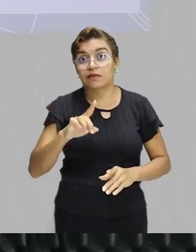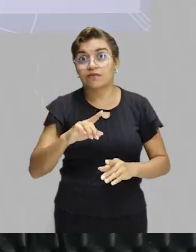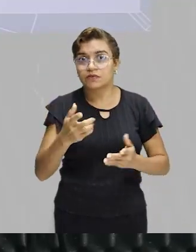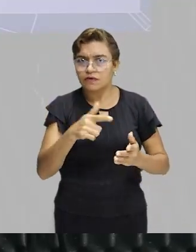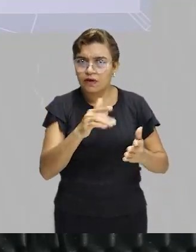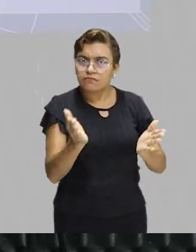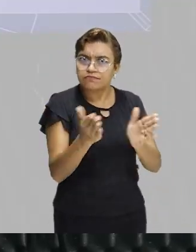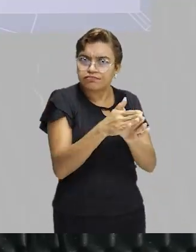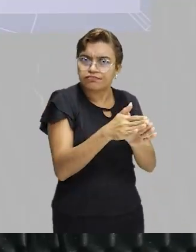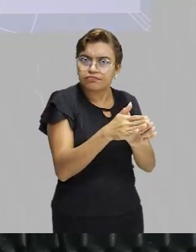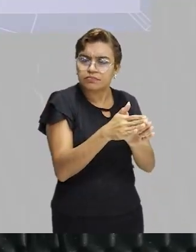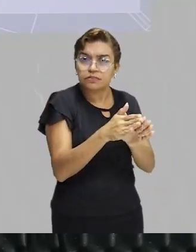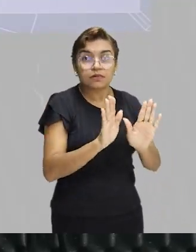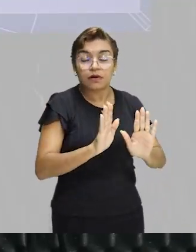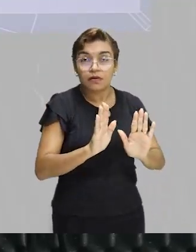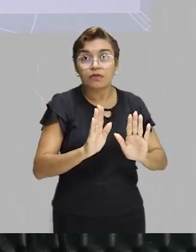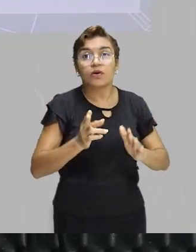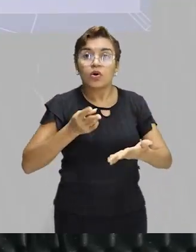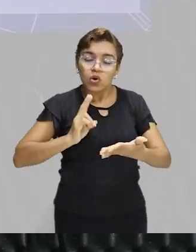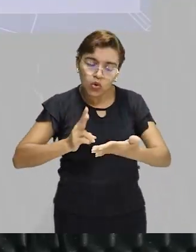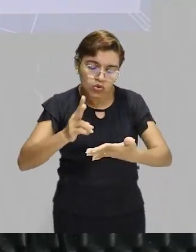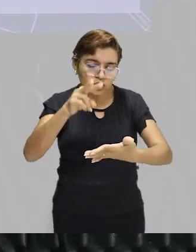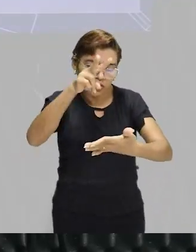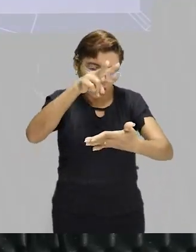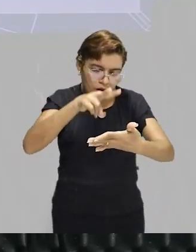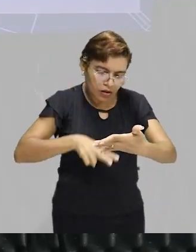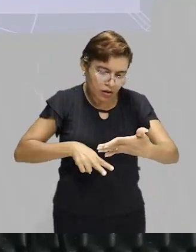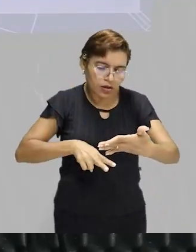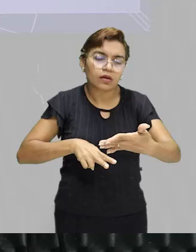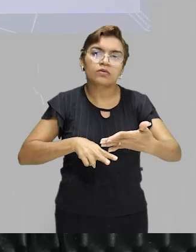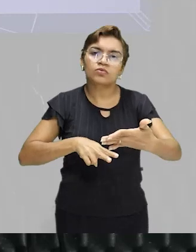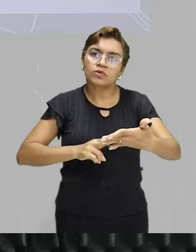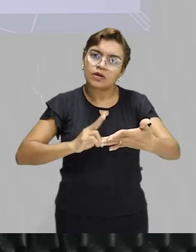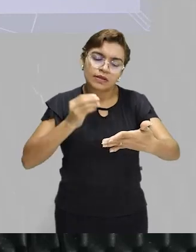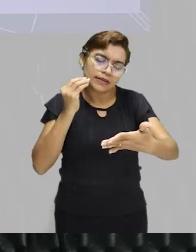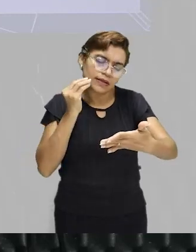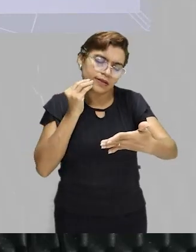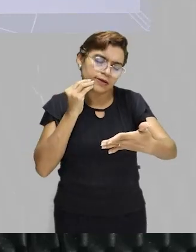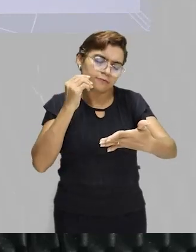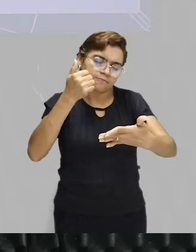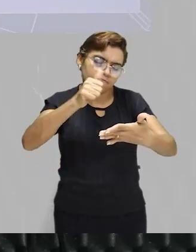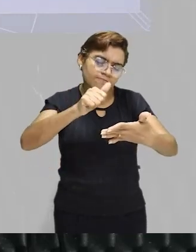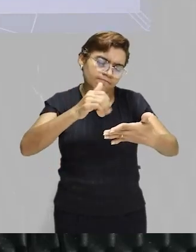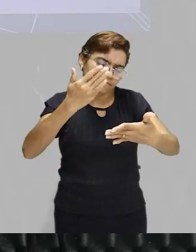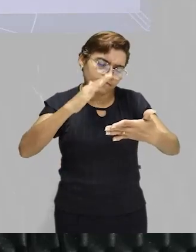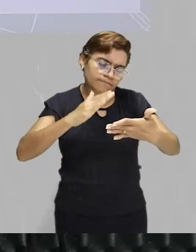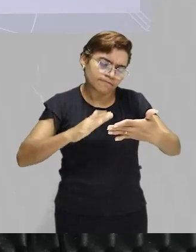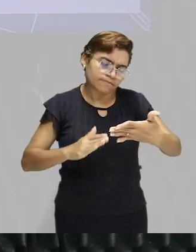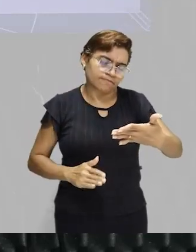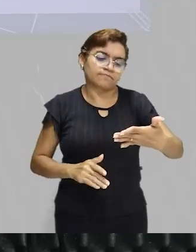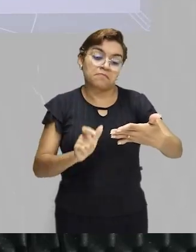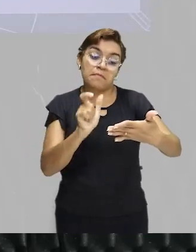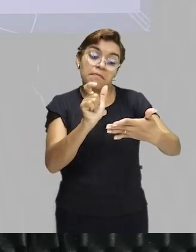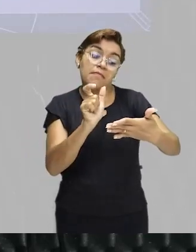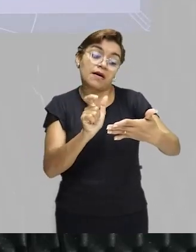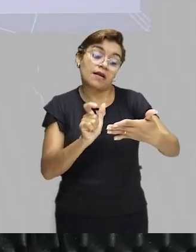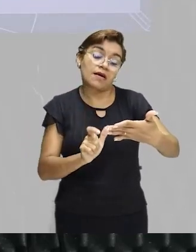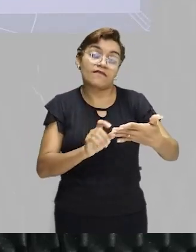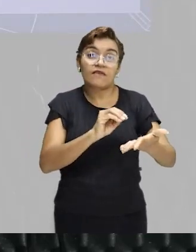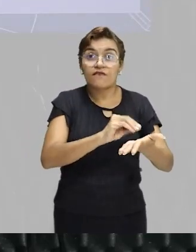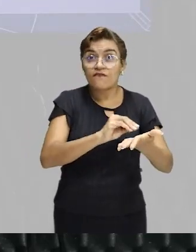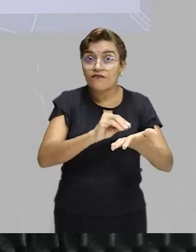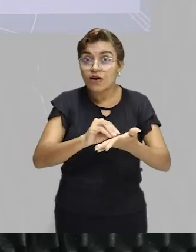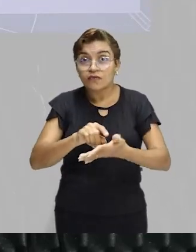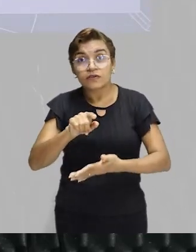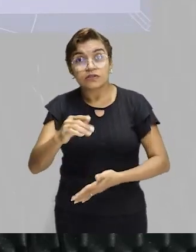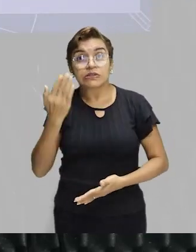que você vai fazer? Você vai continuar fazendo a leitura, você vai continuar tentando analisar aquele texto, e aquelas palavras que estão faltando, se